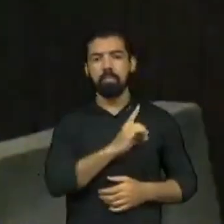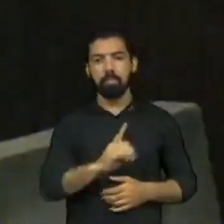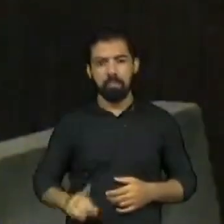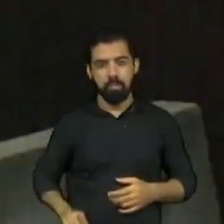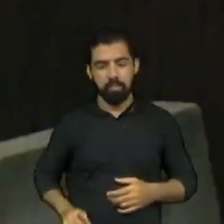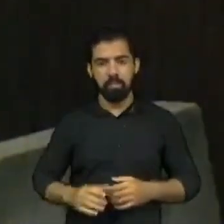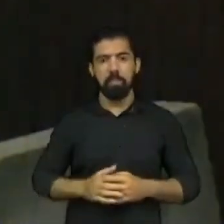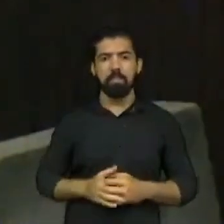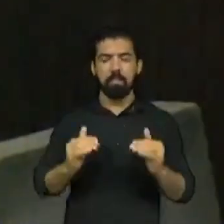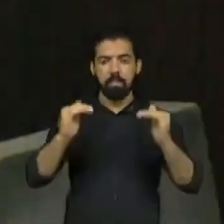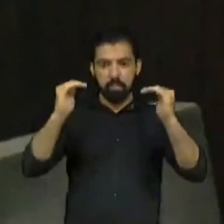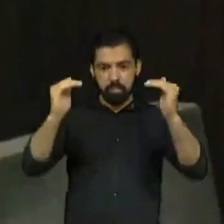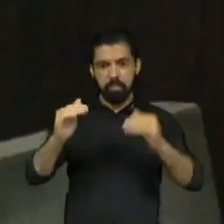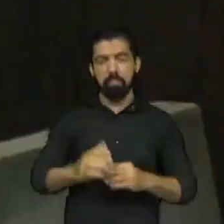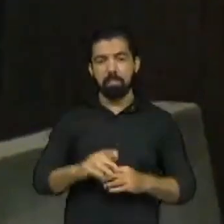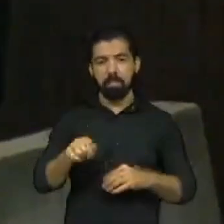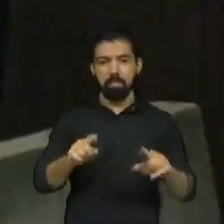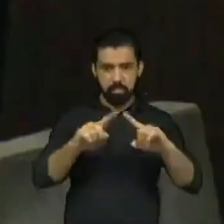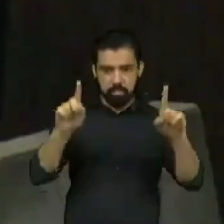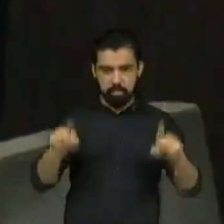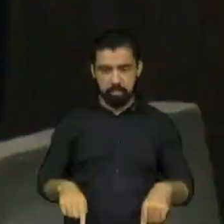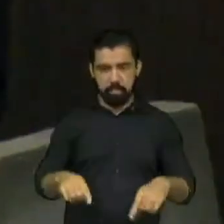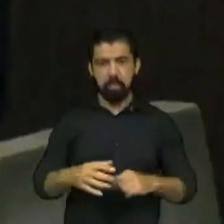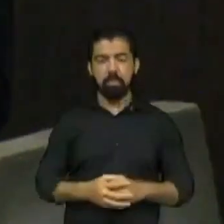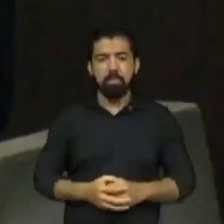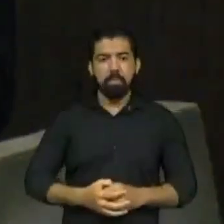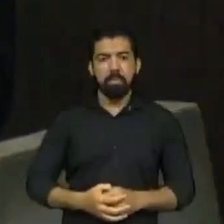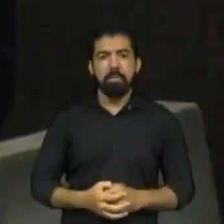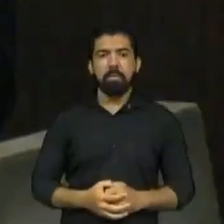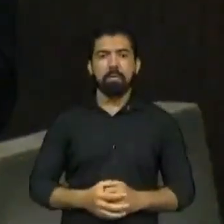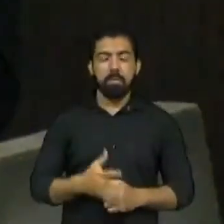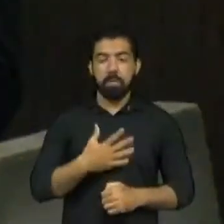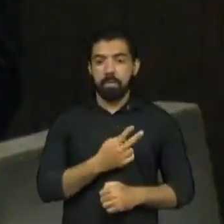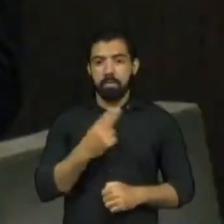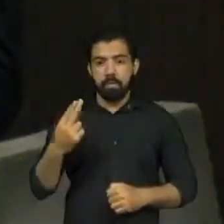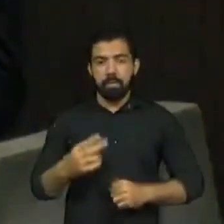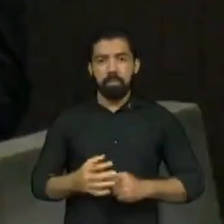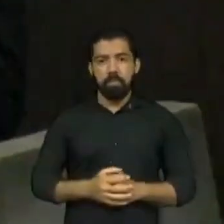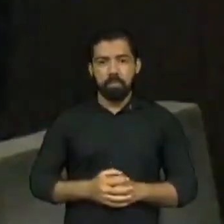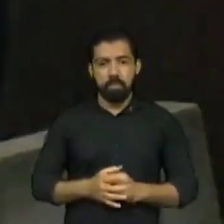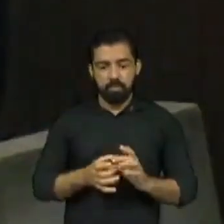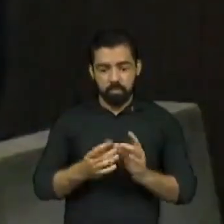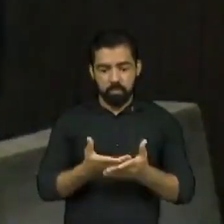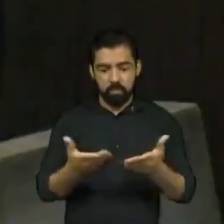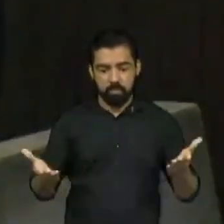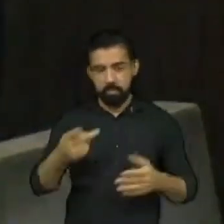votando, porque acima do Zezinho Albuquerque está o projeto. Mas eu coloco o meu nome à disposição do povo do Estado do Ceará.